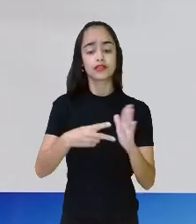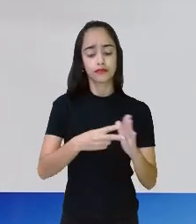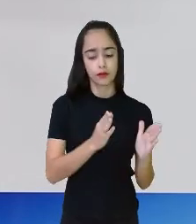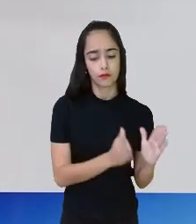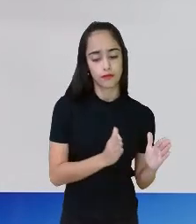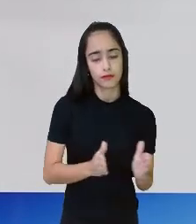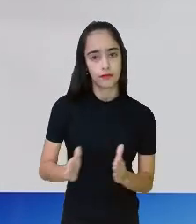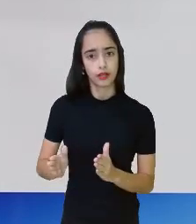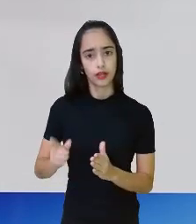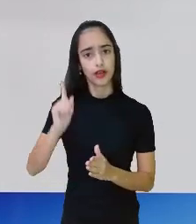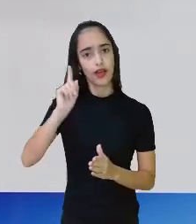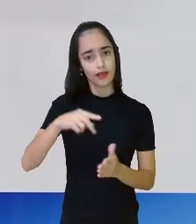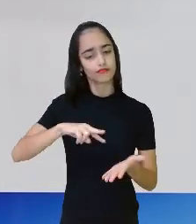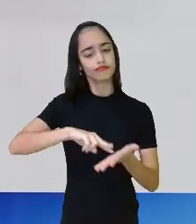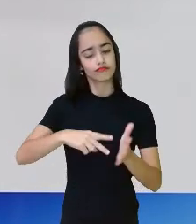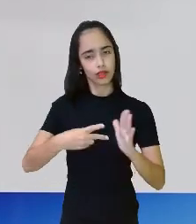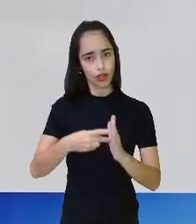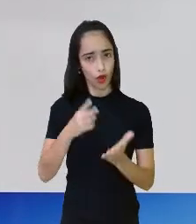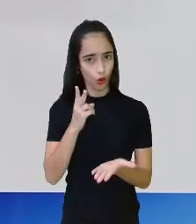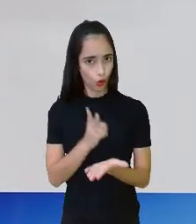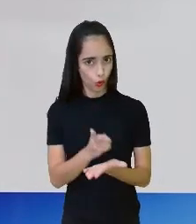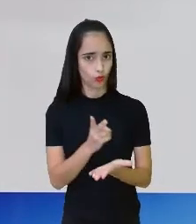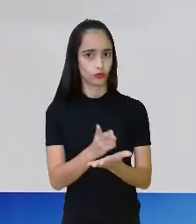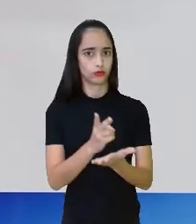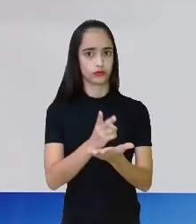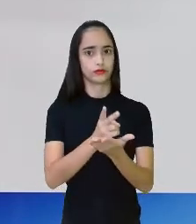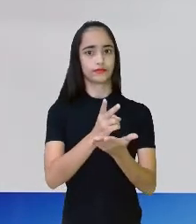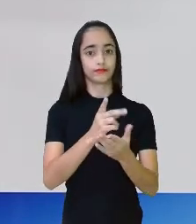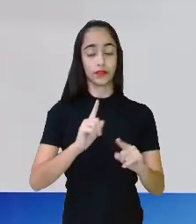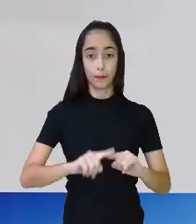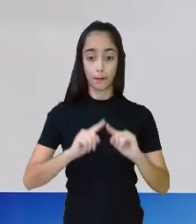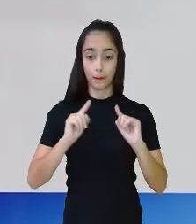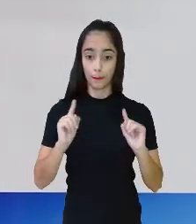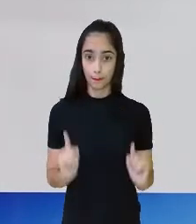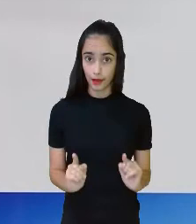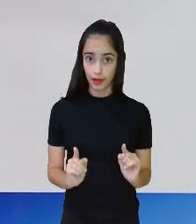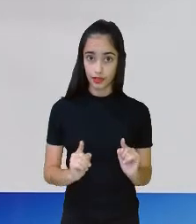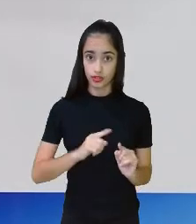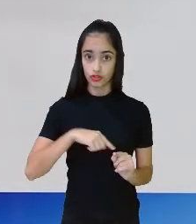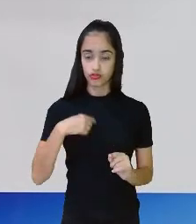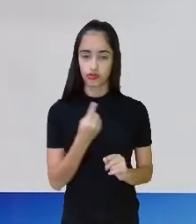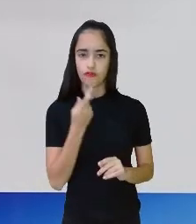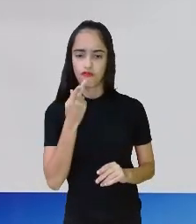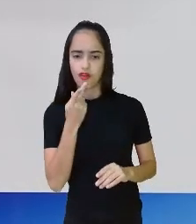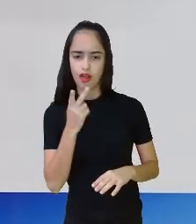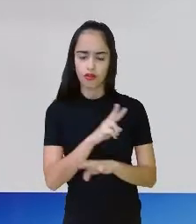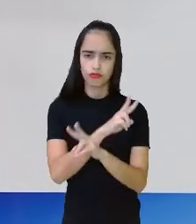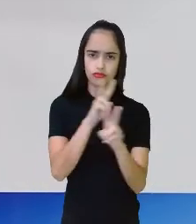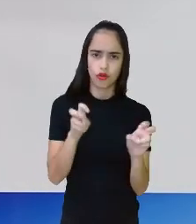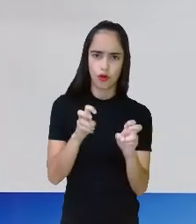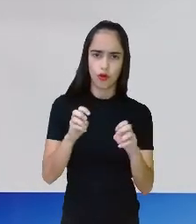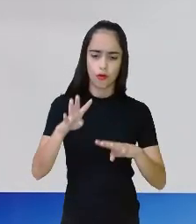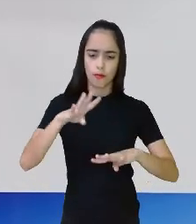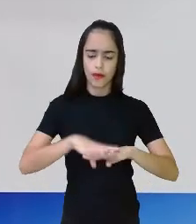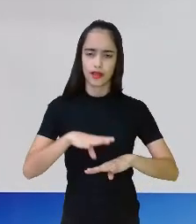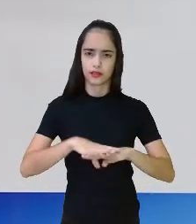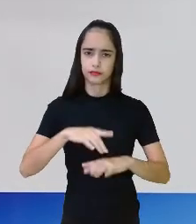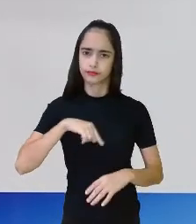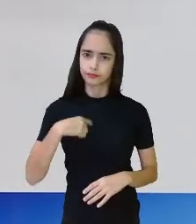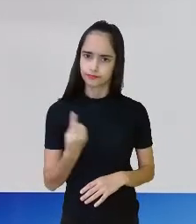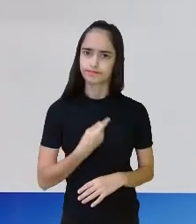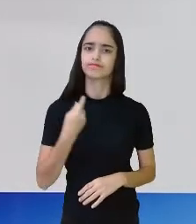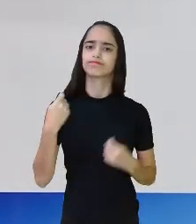de continuidade, mas quando a gente está tratando de matemática, a gente tem que pensar, lembrar